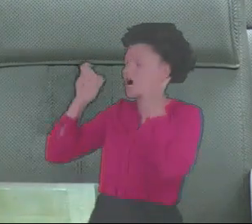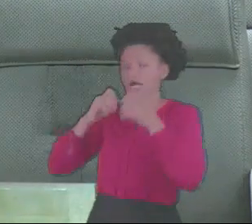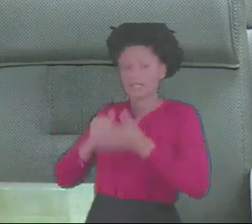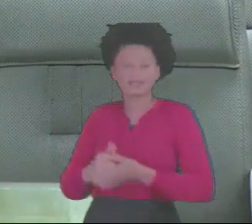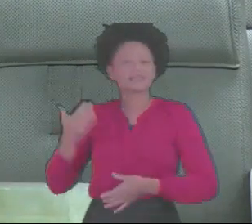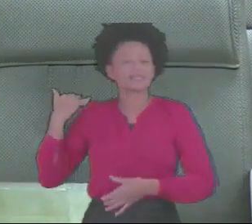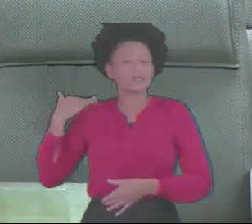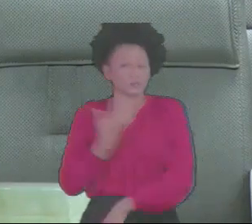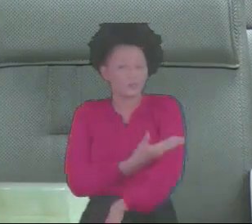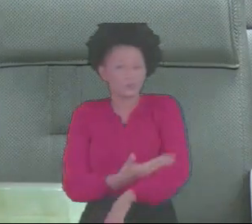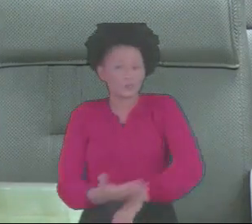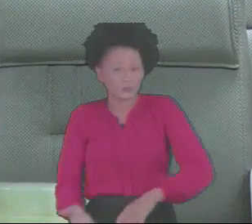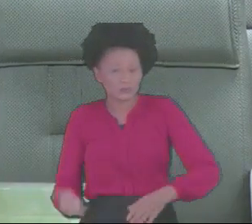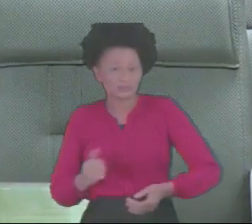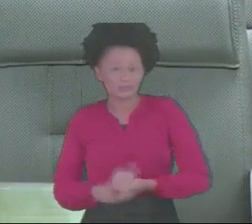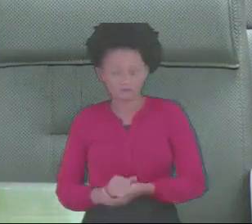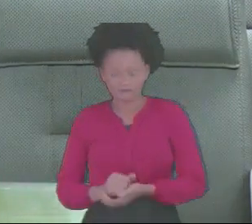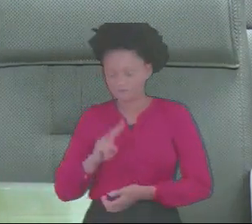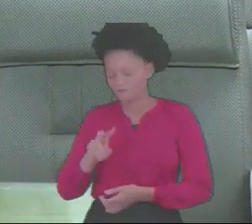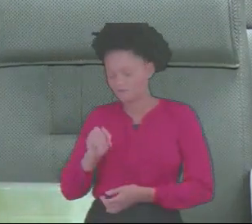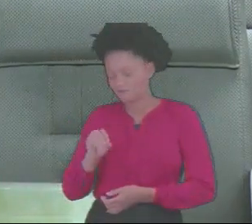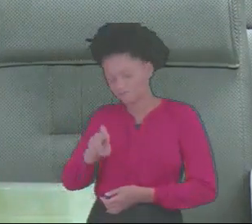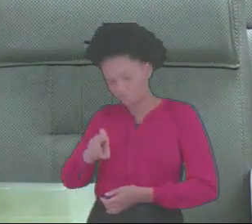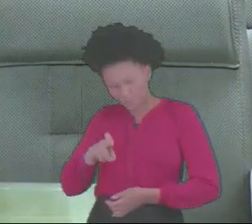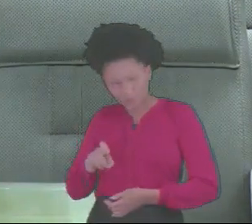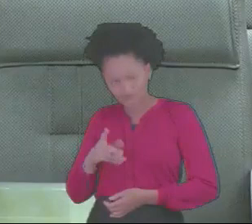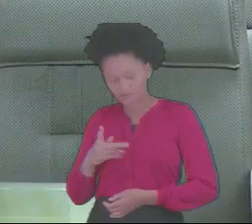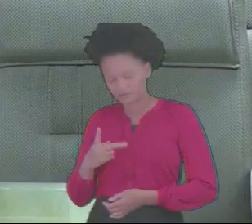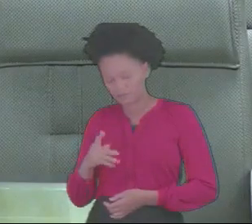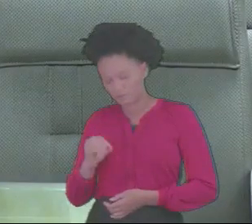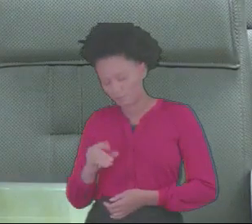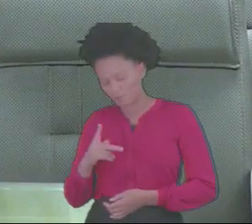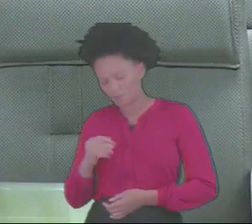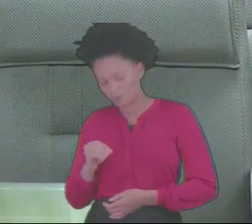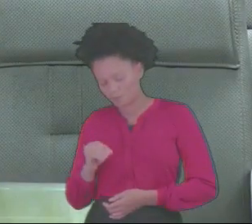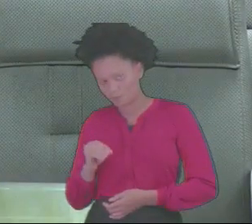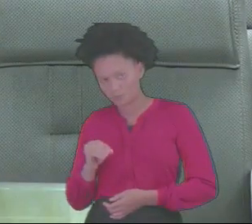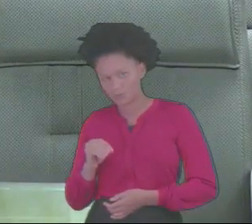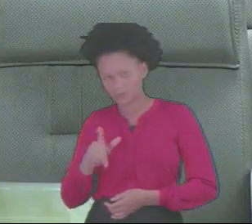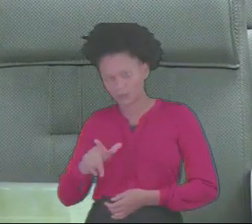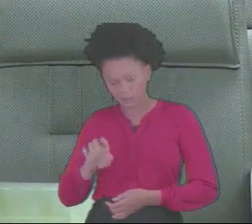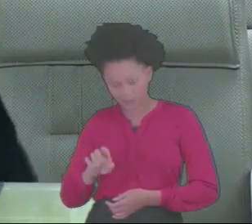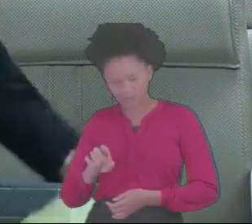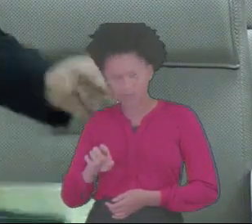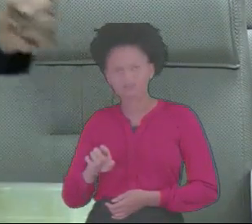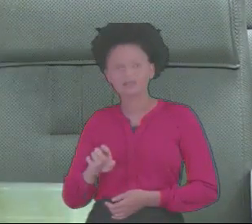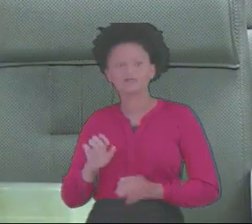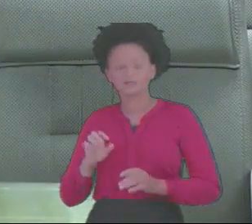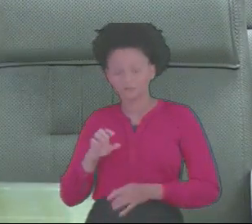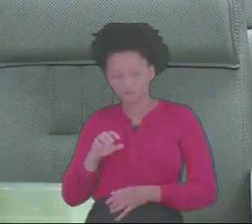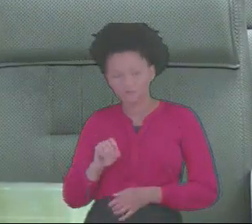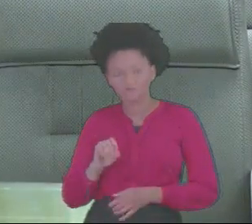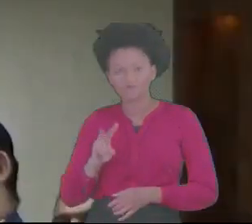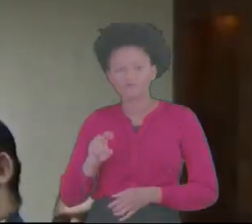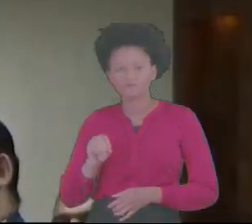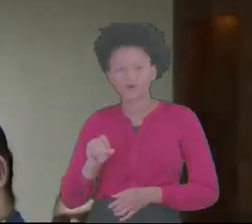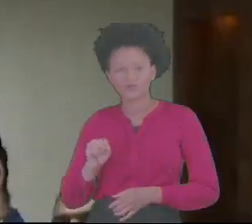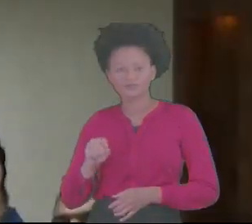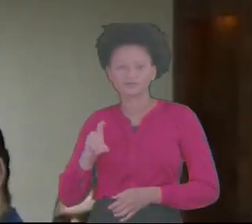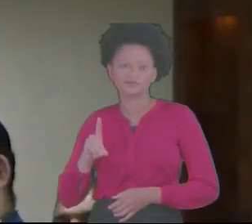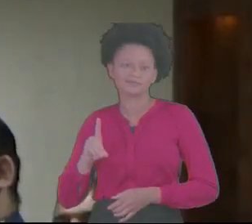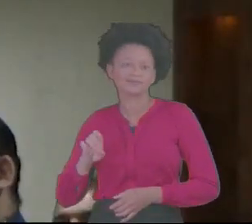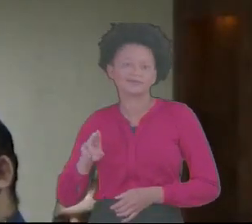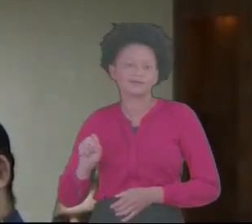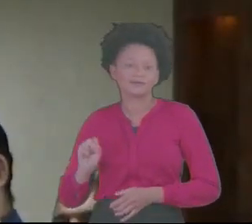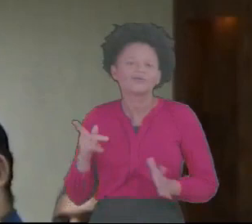ditado lá tendo O que dizia a Vox Populi Vox dei a voz do povo é a voz de Deus não irmãos A Voz do Povo nunca foi a voz de Deus